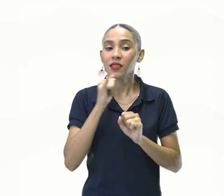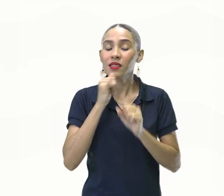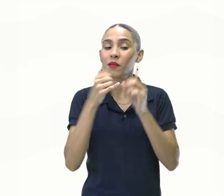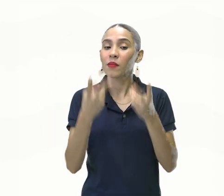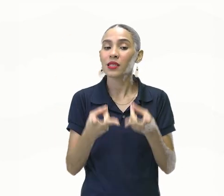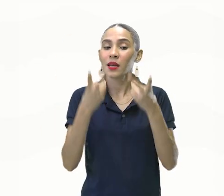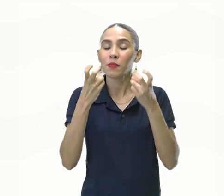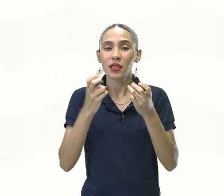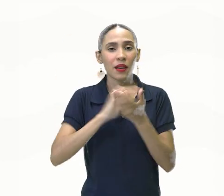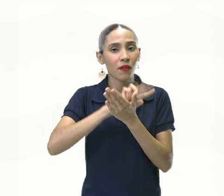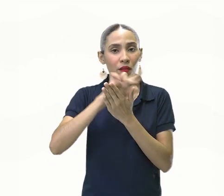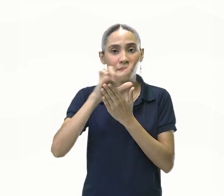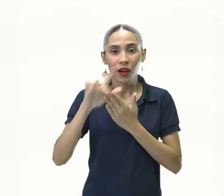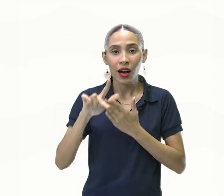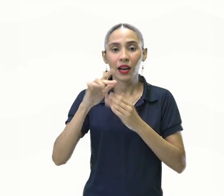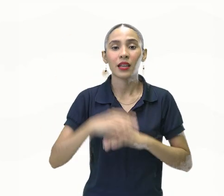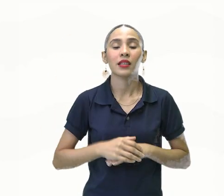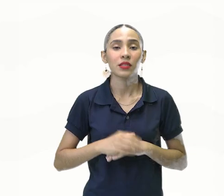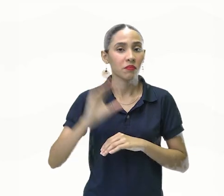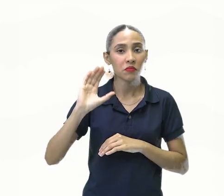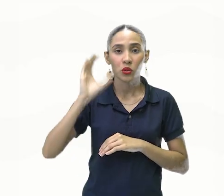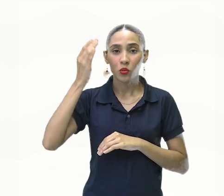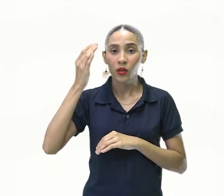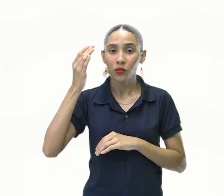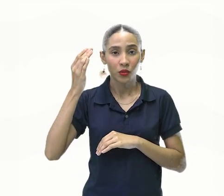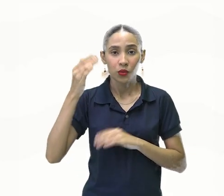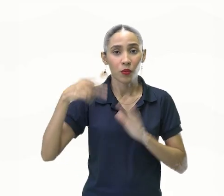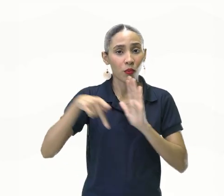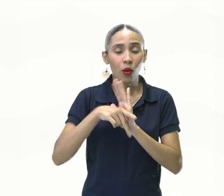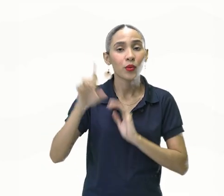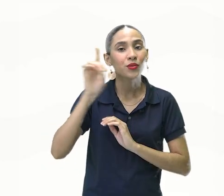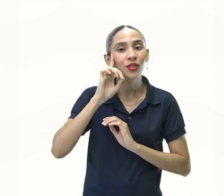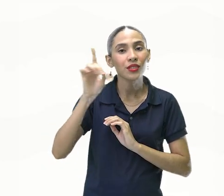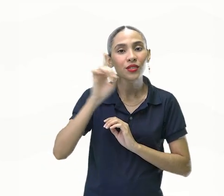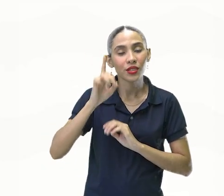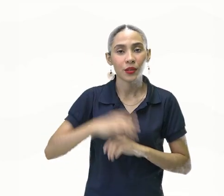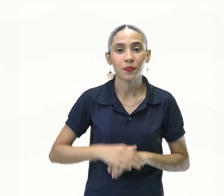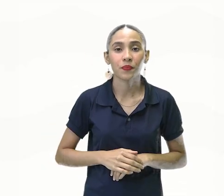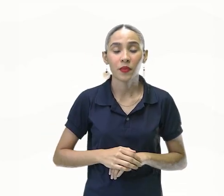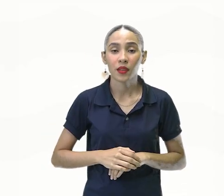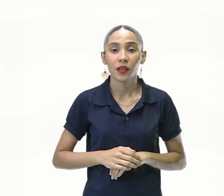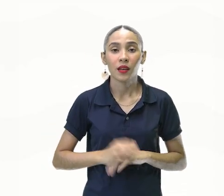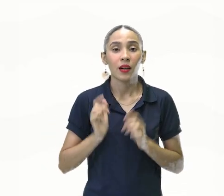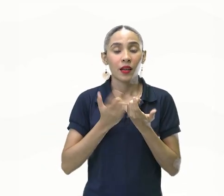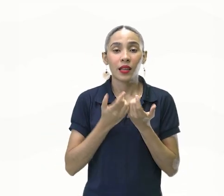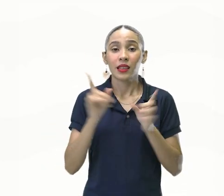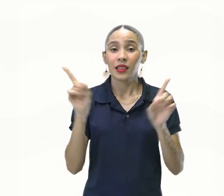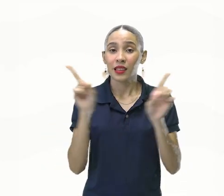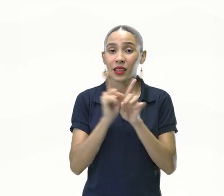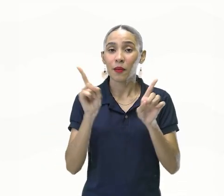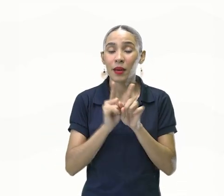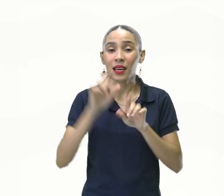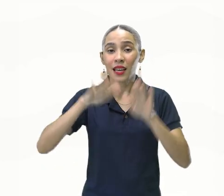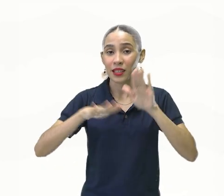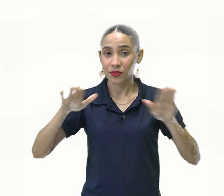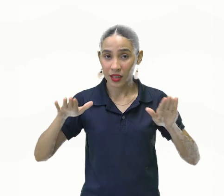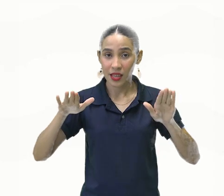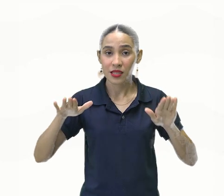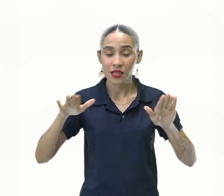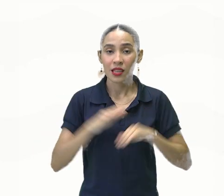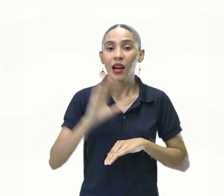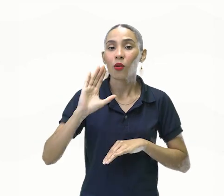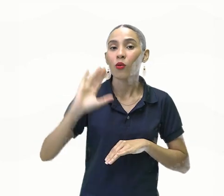ser percebida em diversas ocasiões do nosso dia a dia. Na maior parte